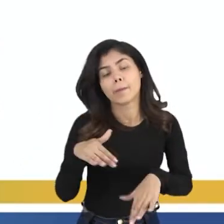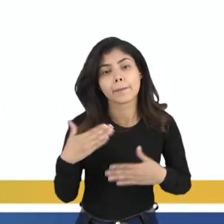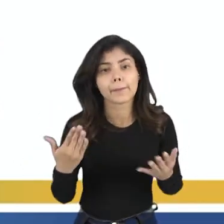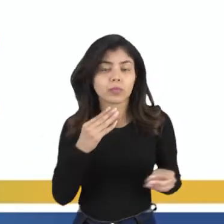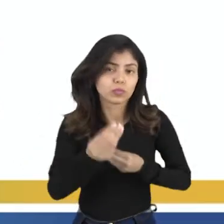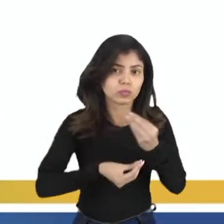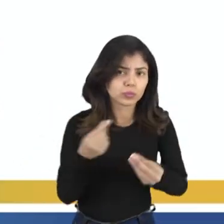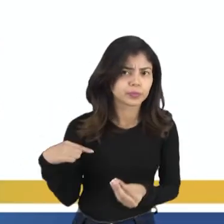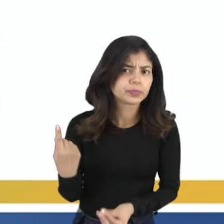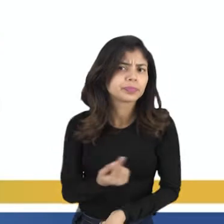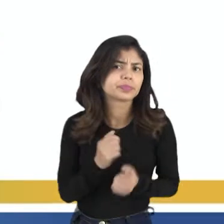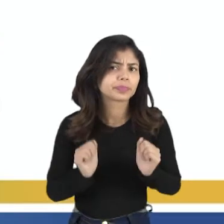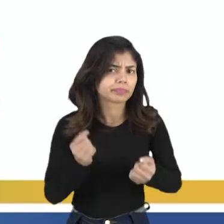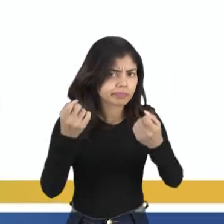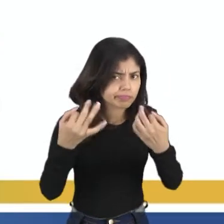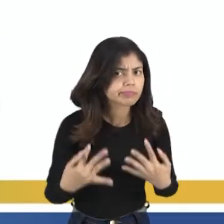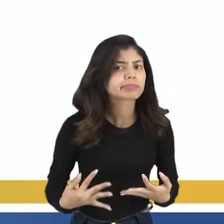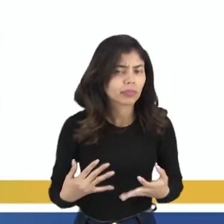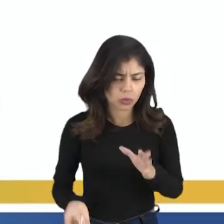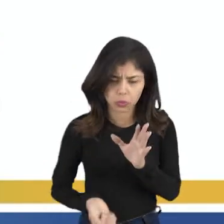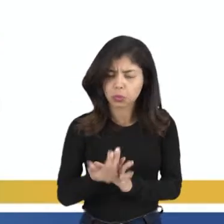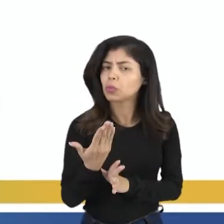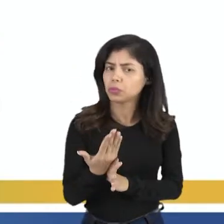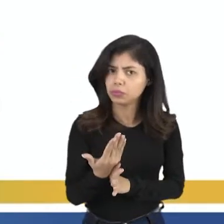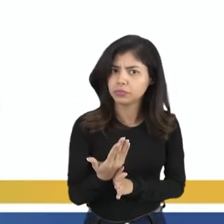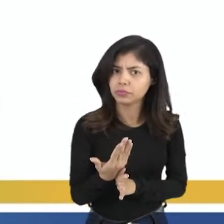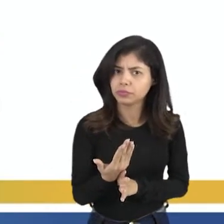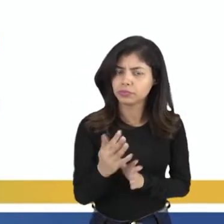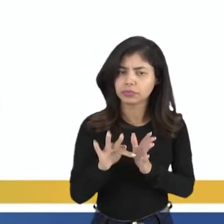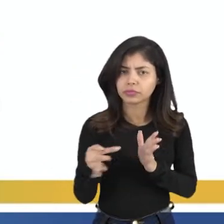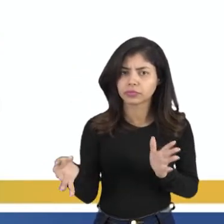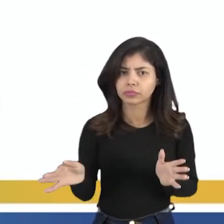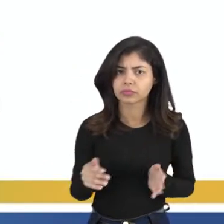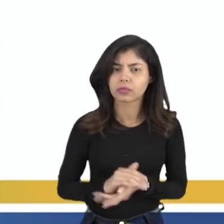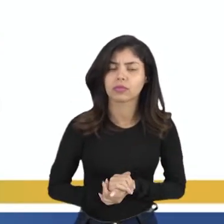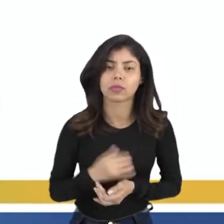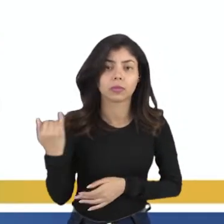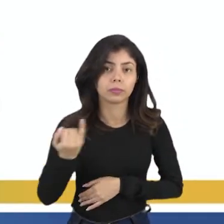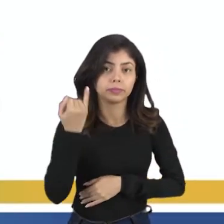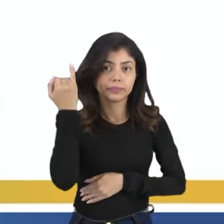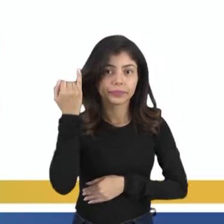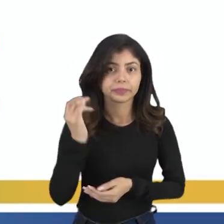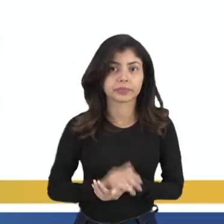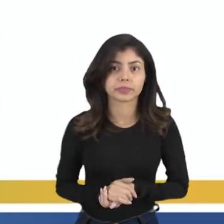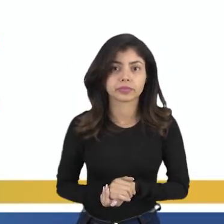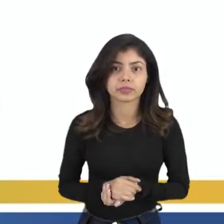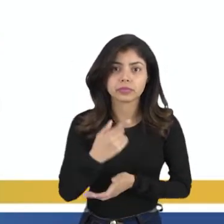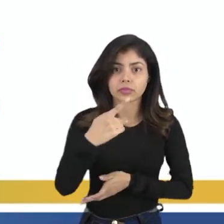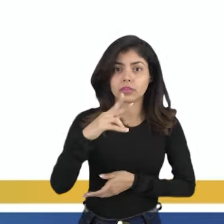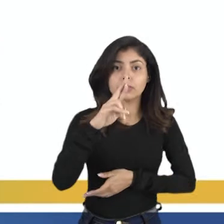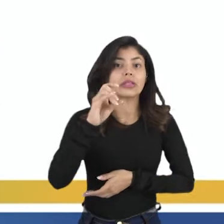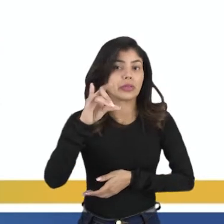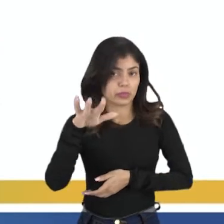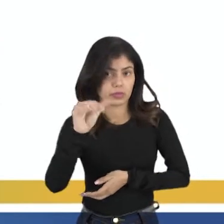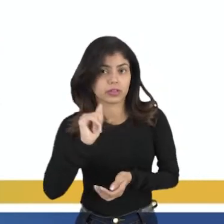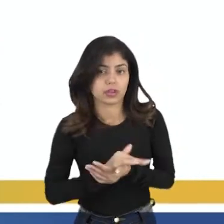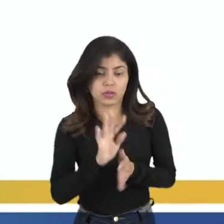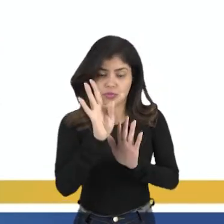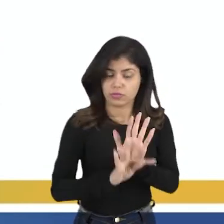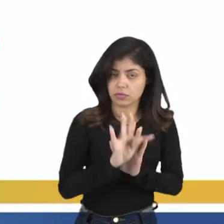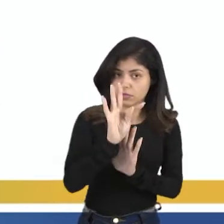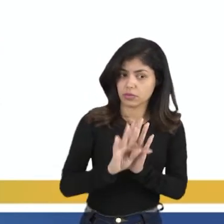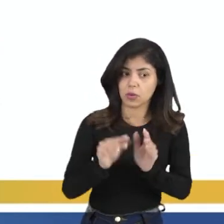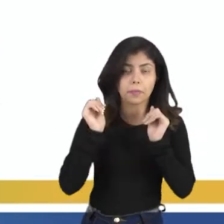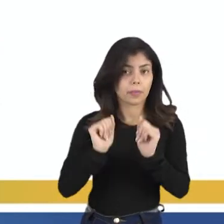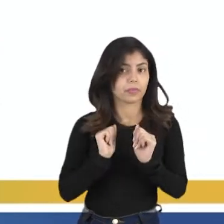seja, como nós vamos poder explicar a existência dessa função aí? E mais importante, ó, predomina. Em um